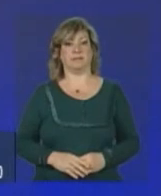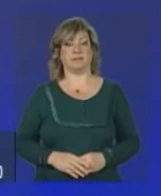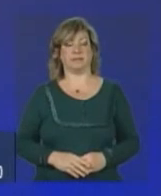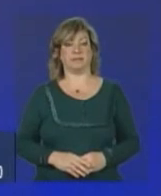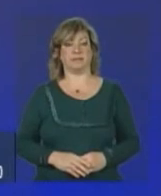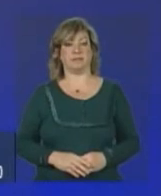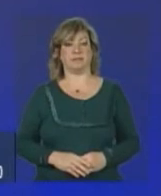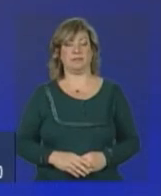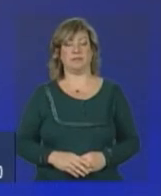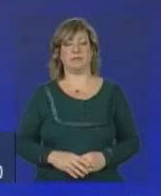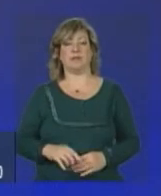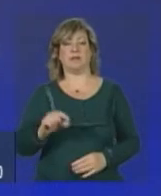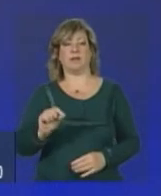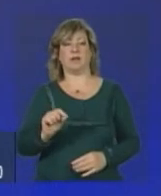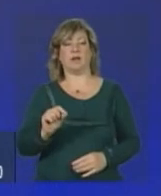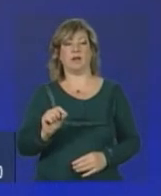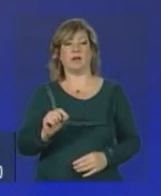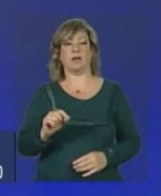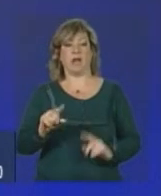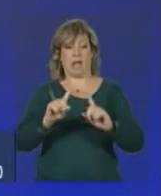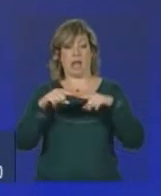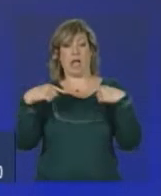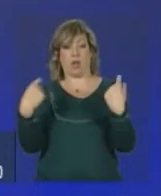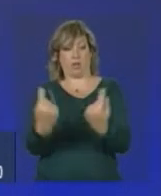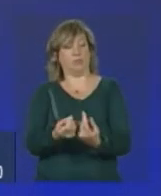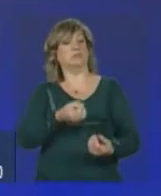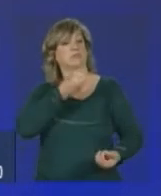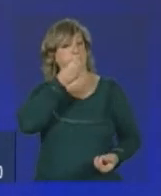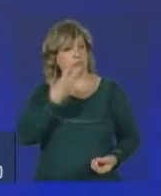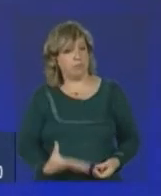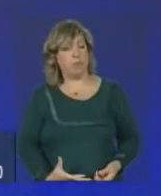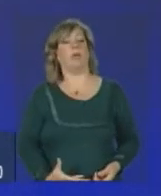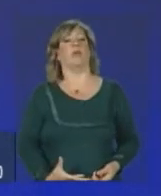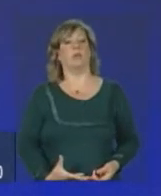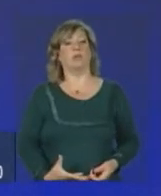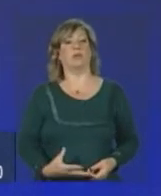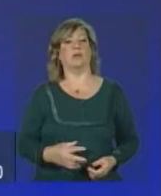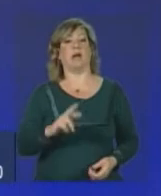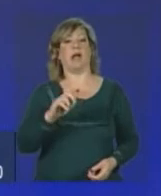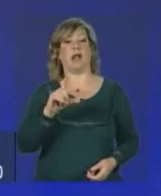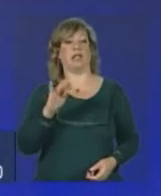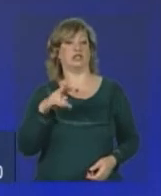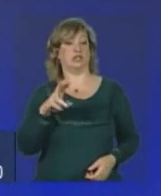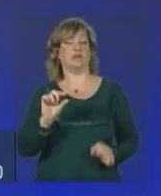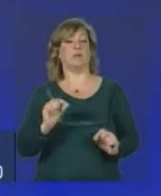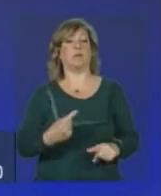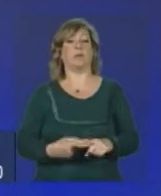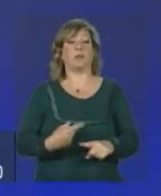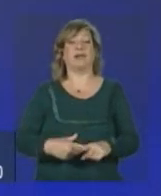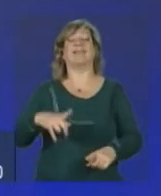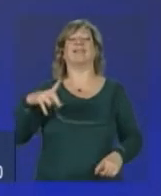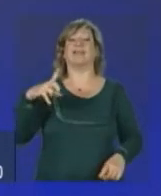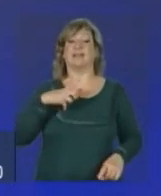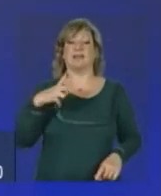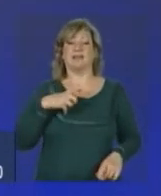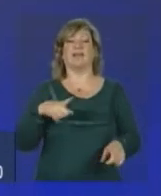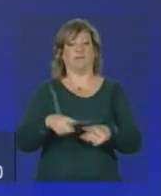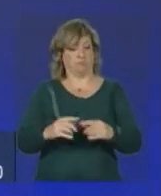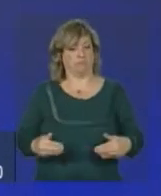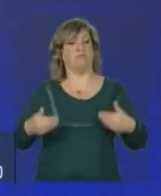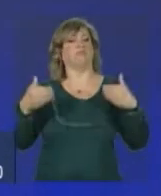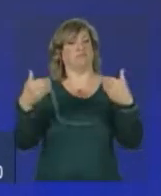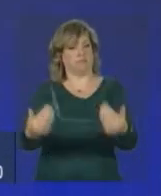eu diria que o fundo, que a reunião é um sucesso relativo, porque houve, sem dúvida nenhuma, avanço.